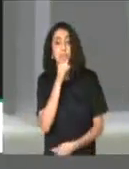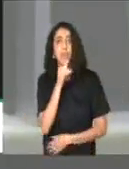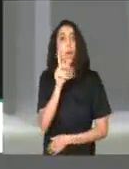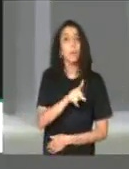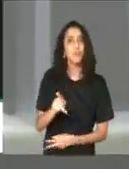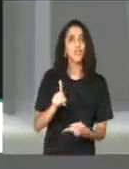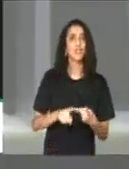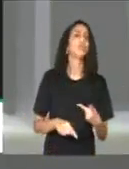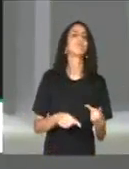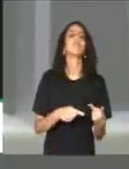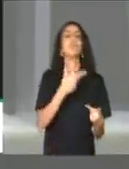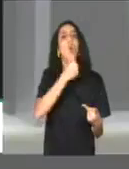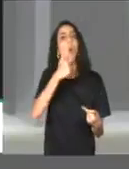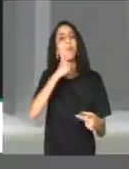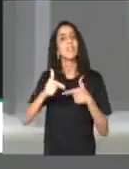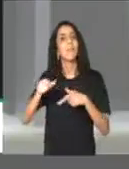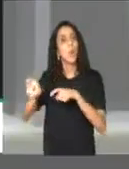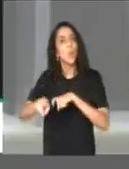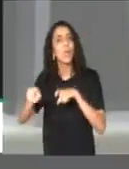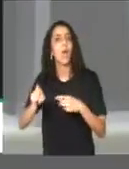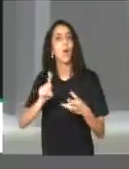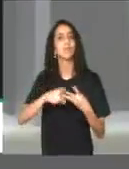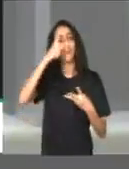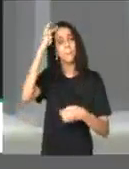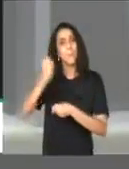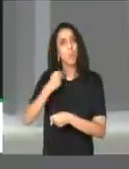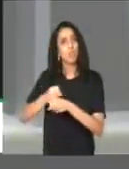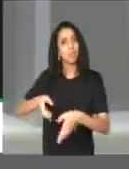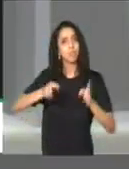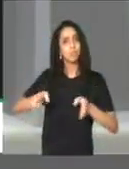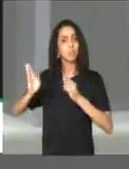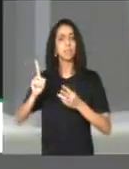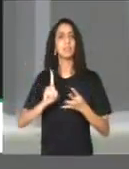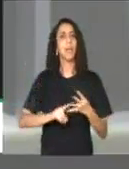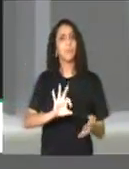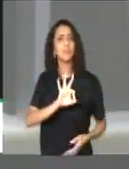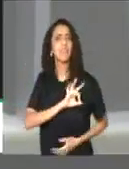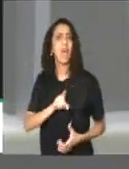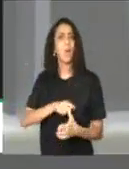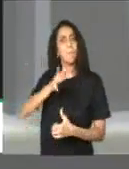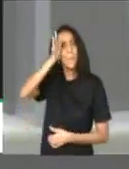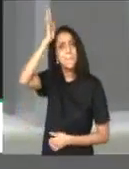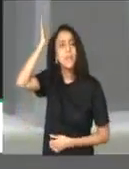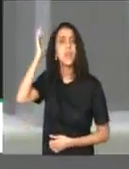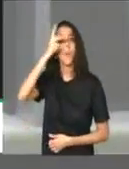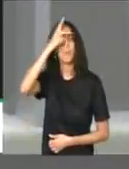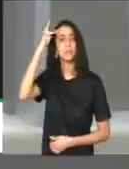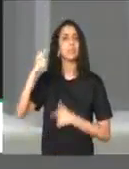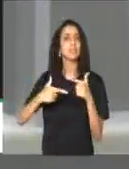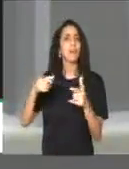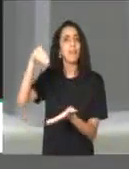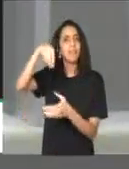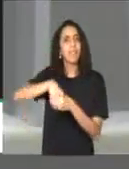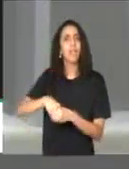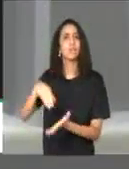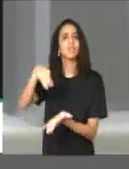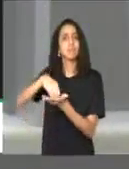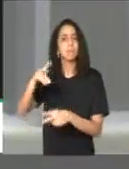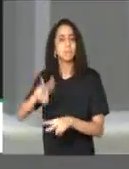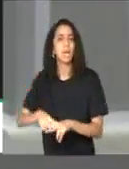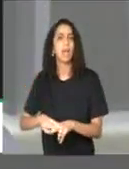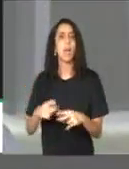do campo, o trabalhador da construção civil, os policiais, os bombeiros, os agentes penitenciários, os